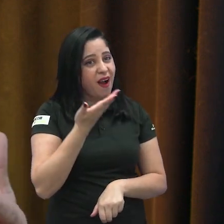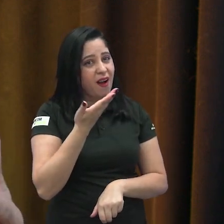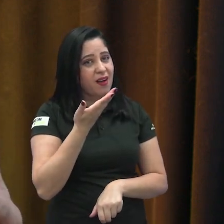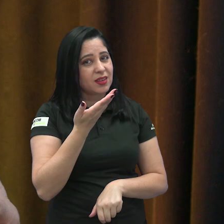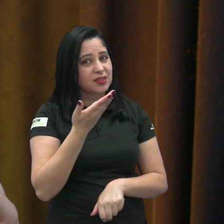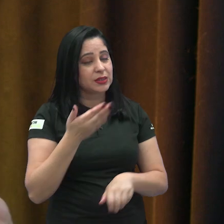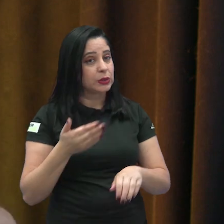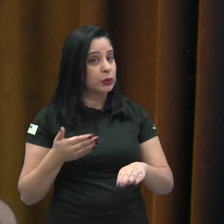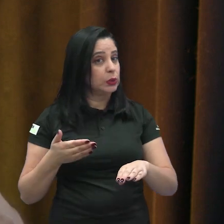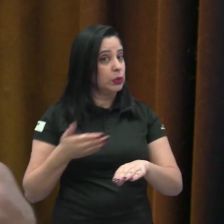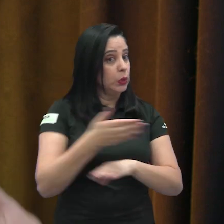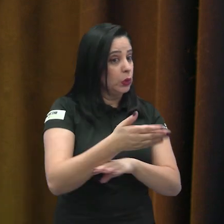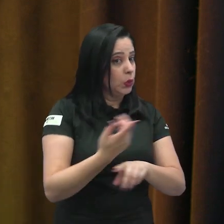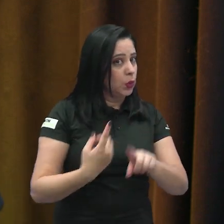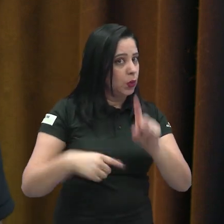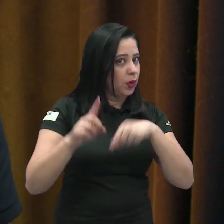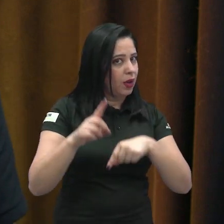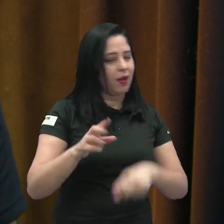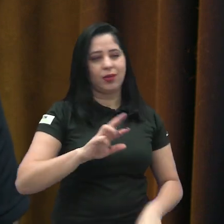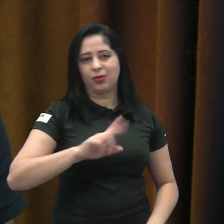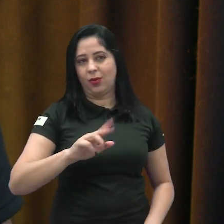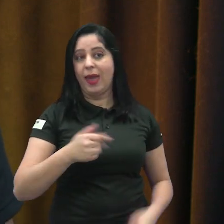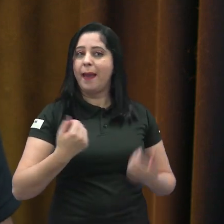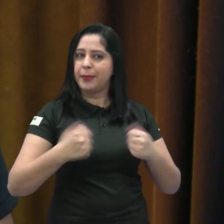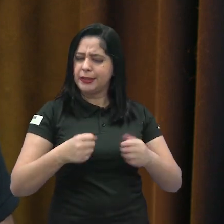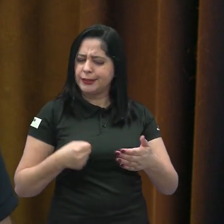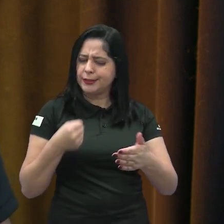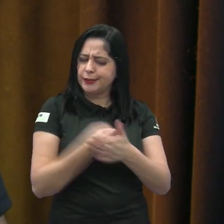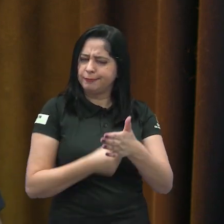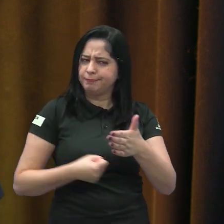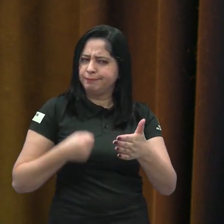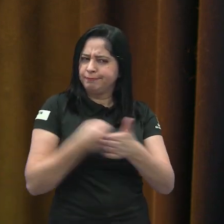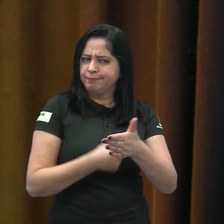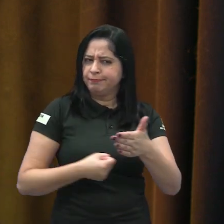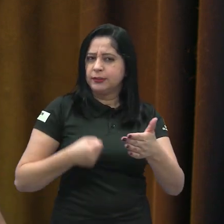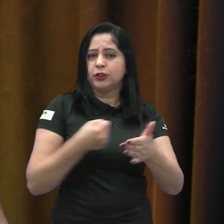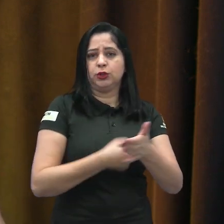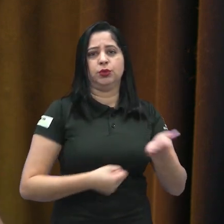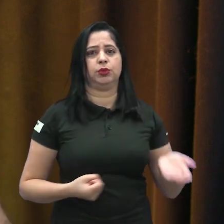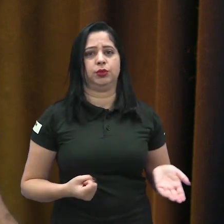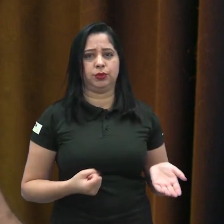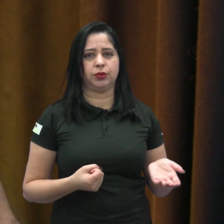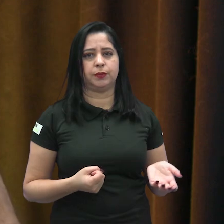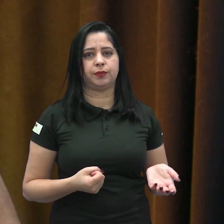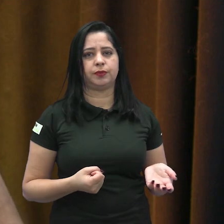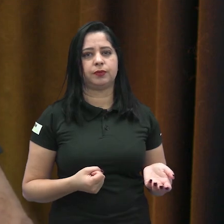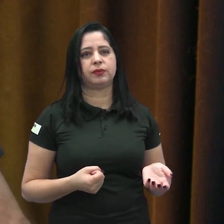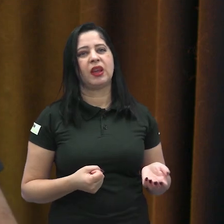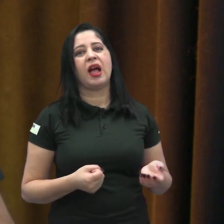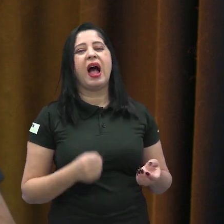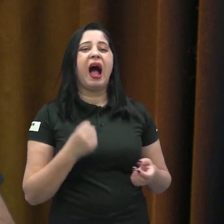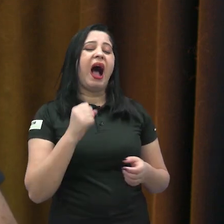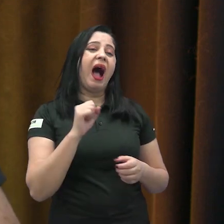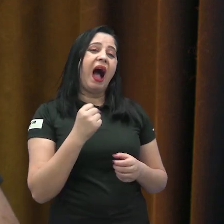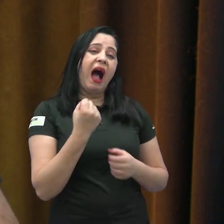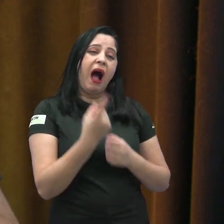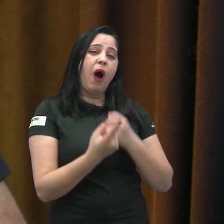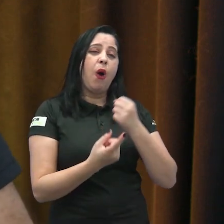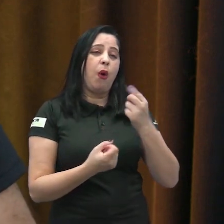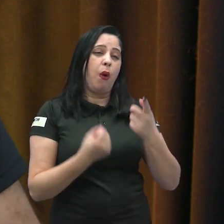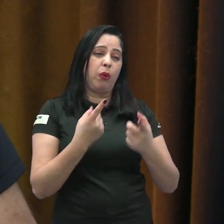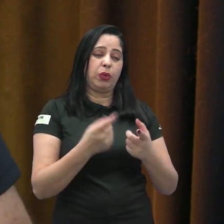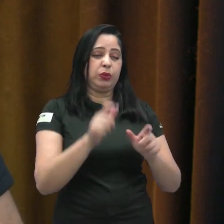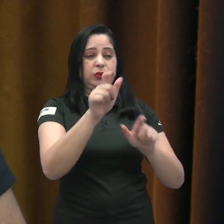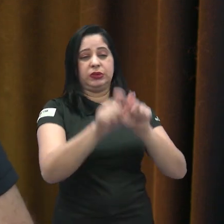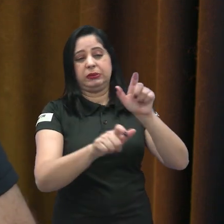fácil de você ter o sucesso, você precisa batalhar. Quando se falou de que muitos param ou